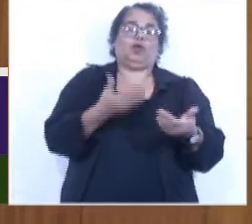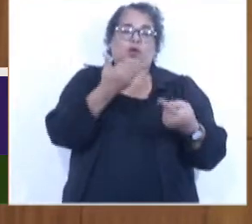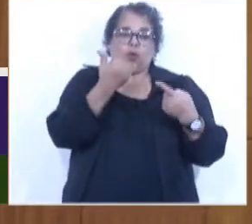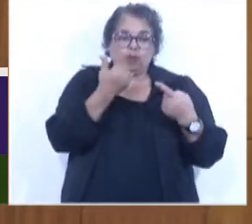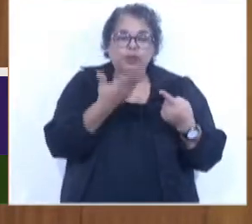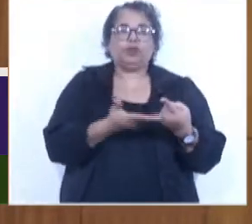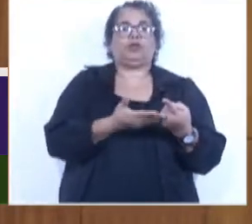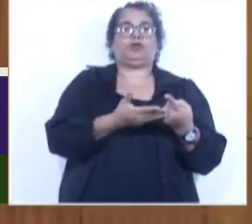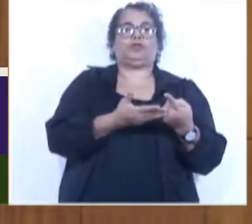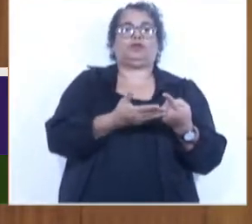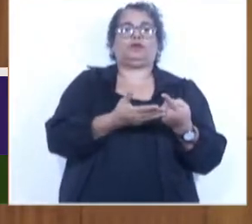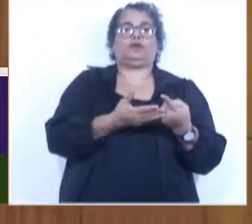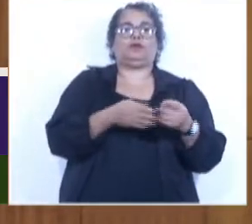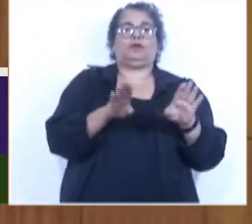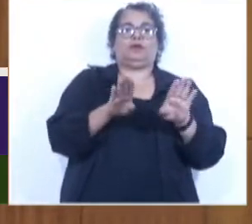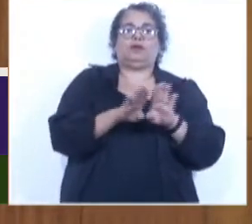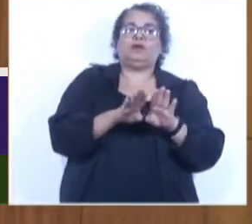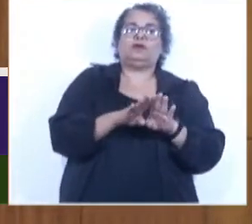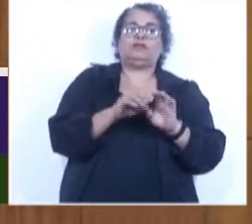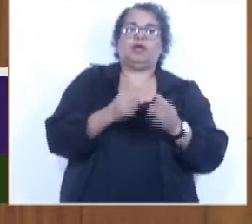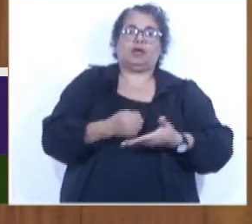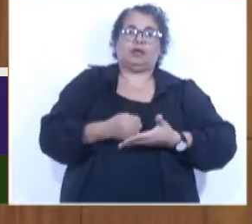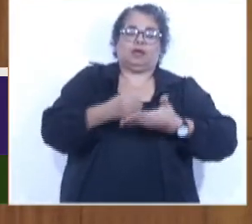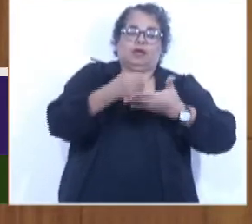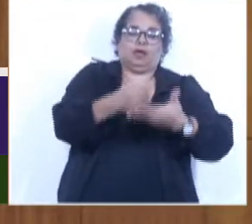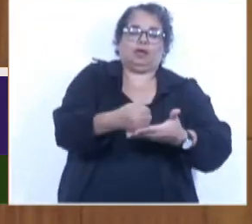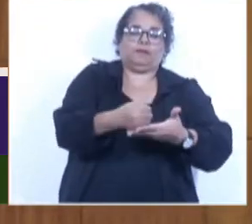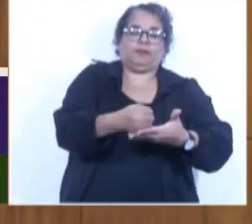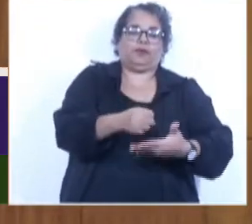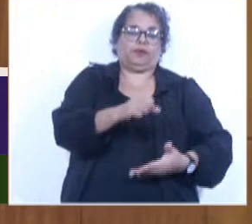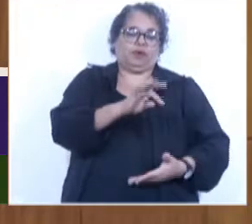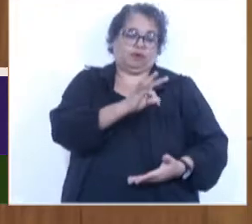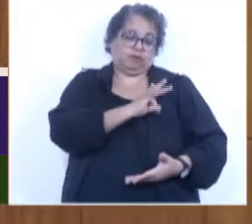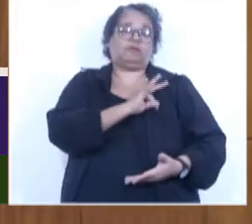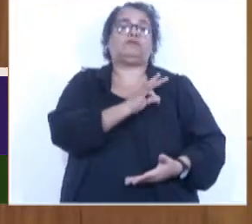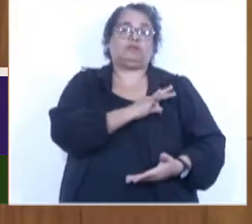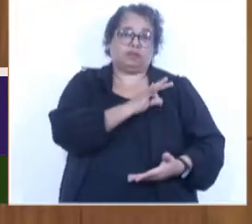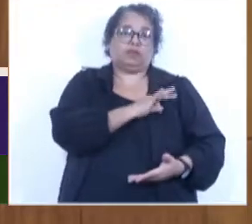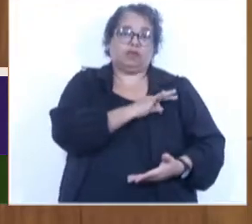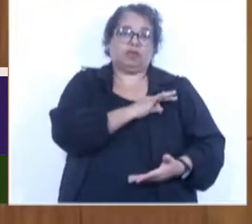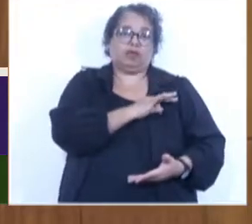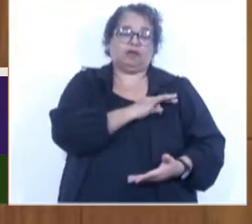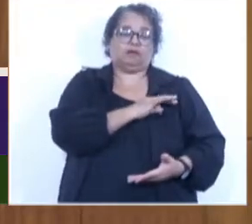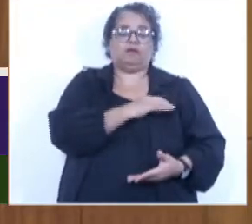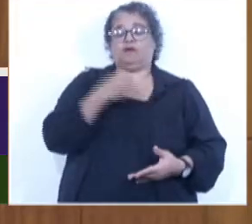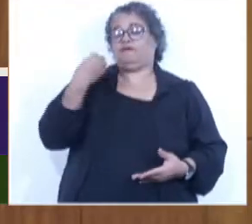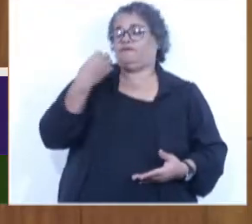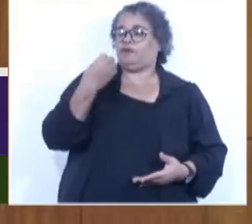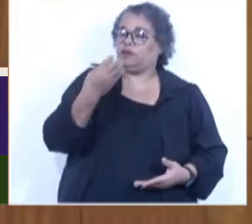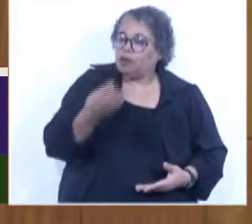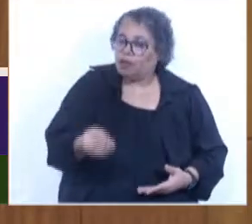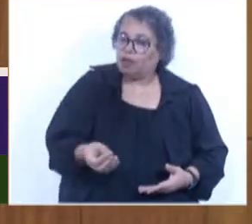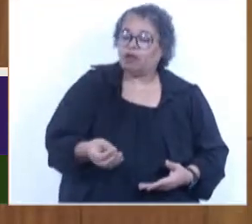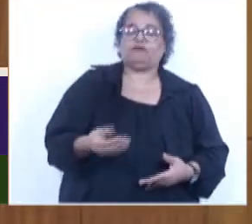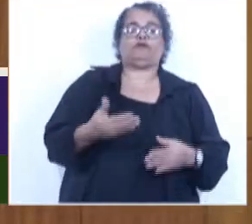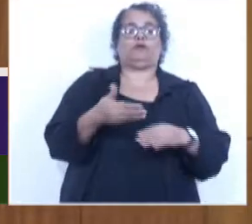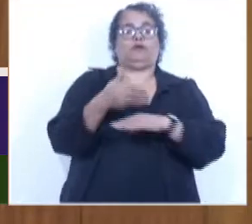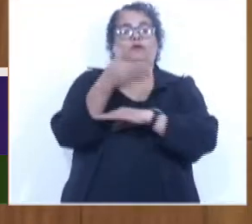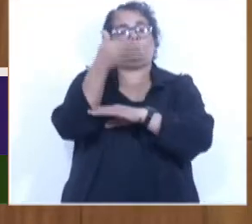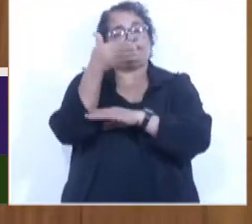até a questão ligada às viagens aos hotéis